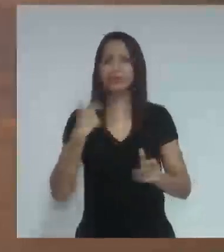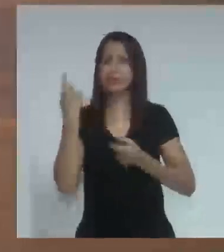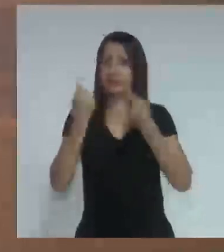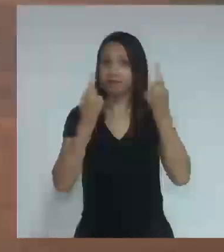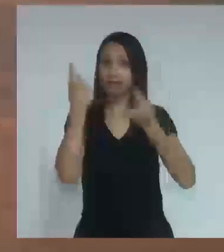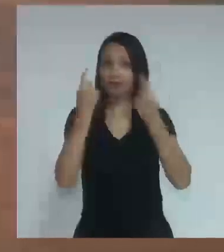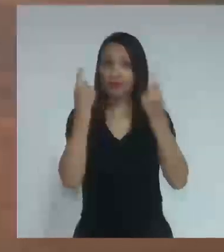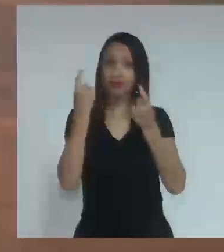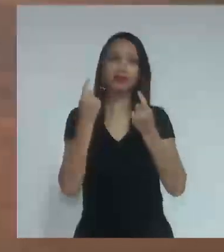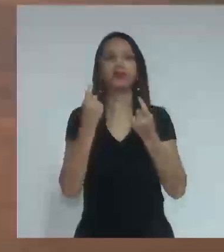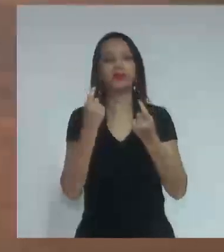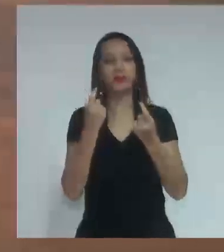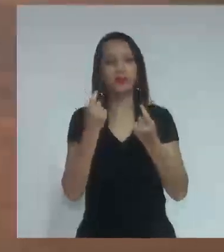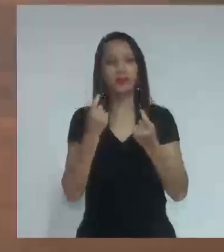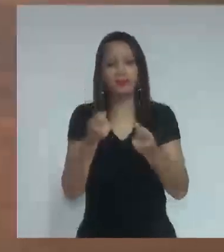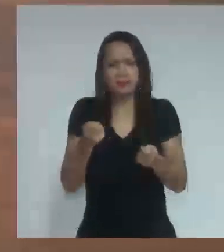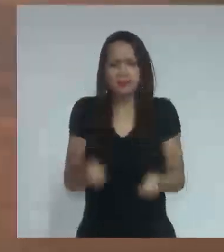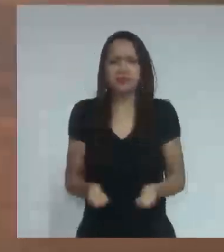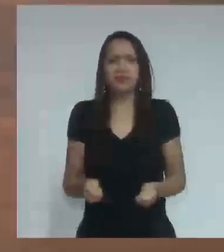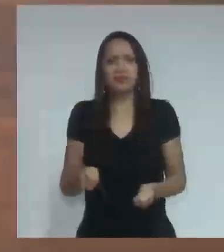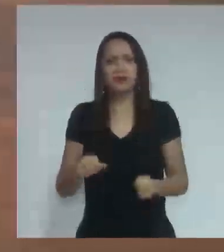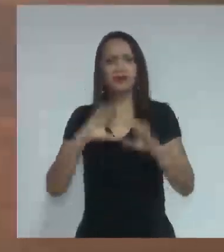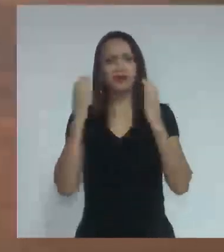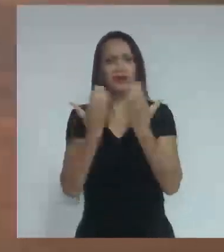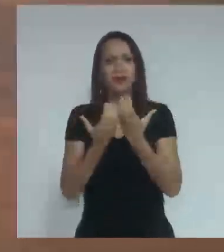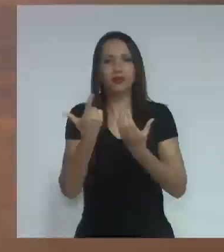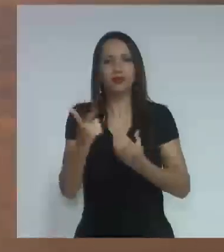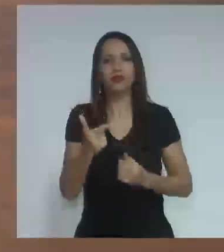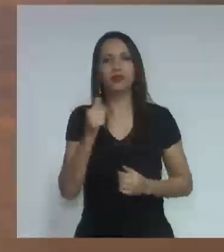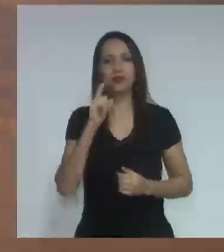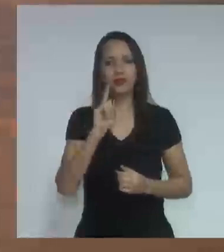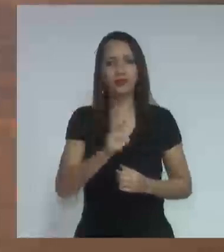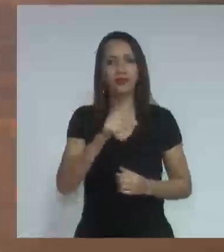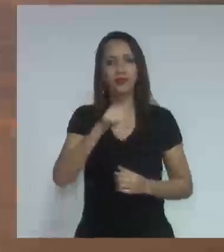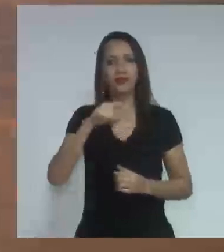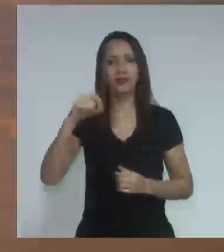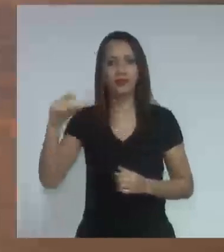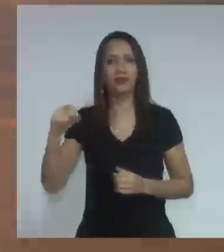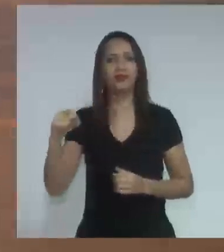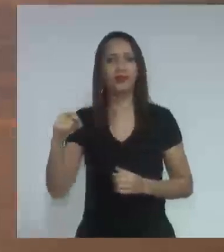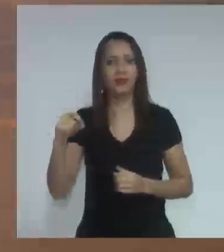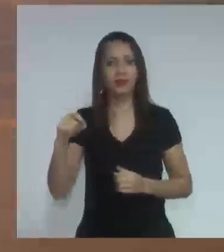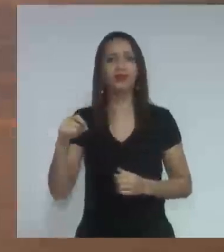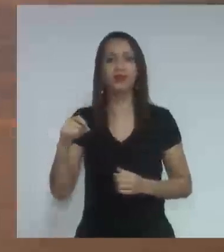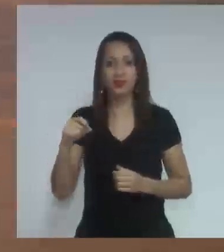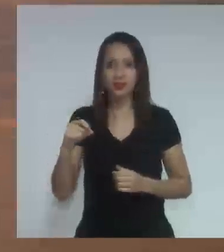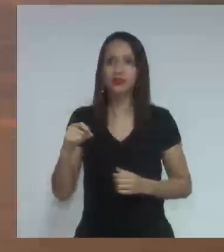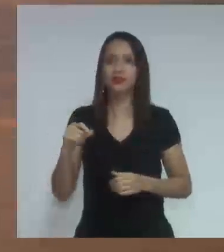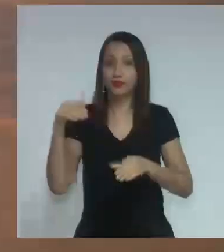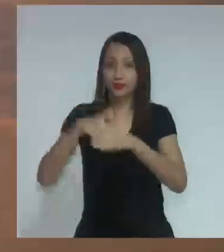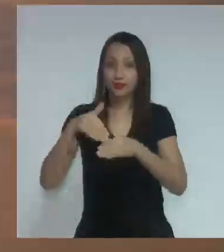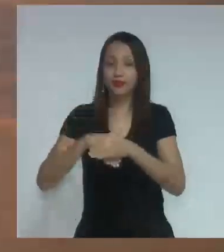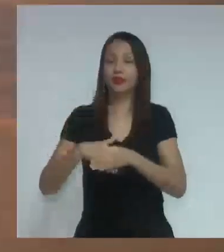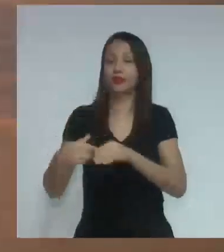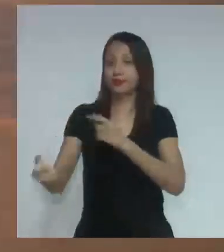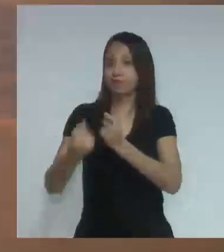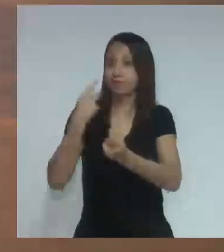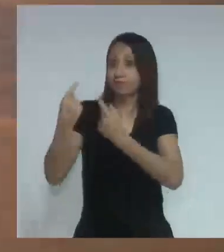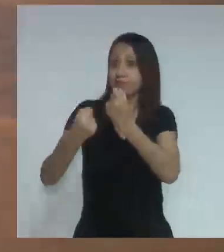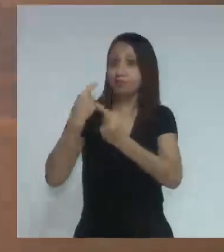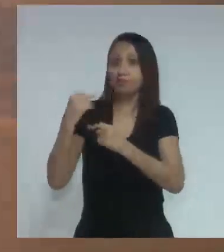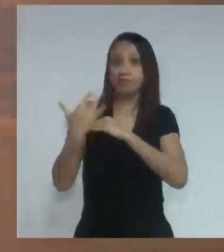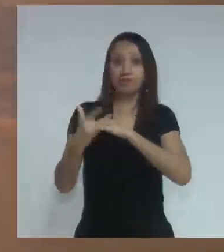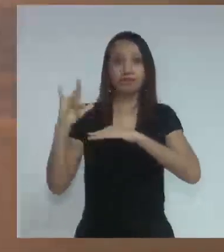preocupasse com um posicionamento firme na Câmara, talvez eu não teria 1.790 votos. Porque o tanto que eu apanhei nas redes sociais foi